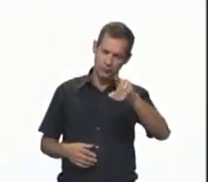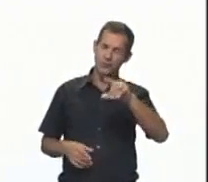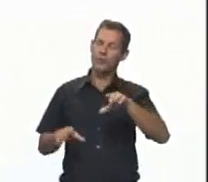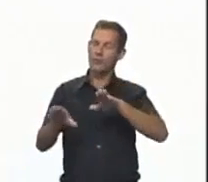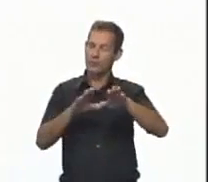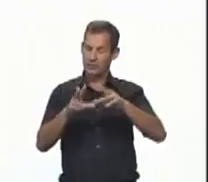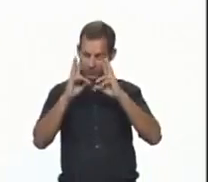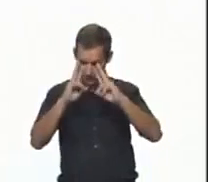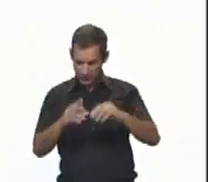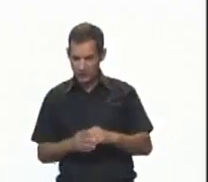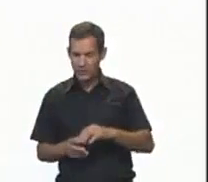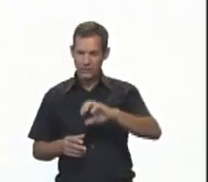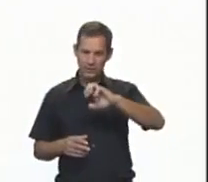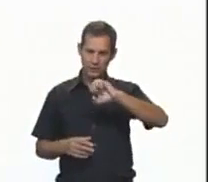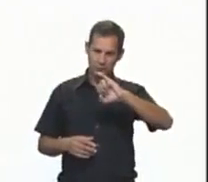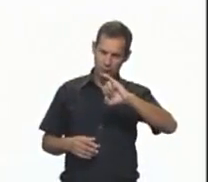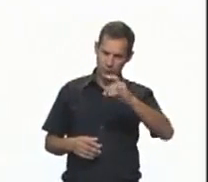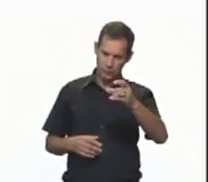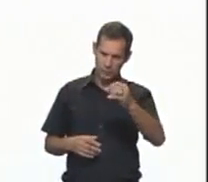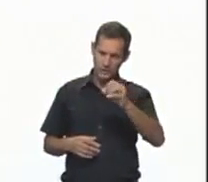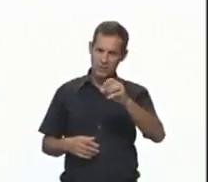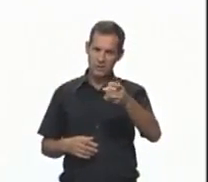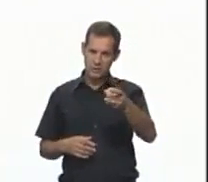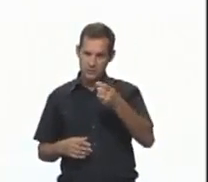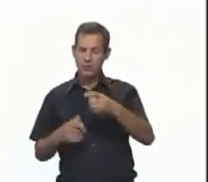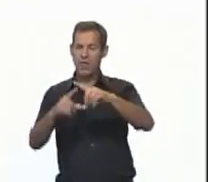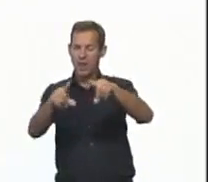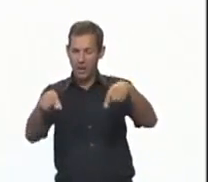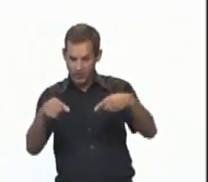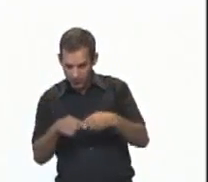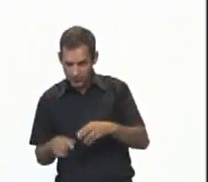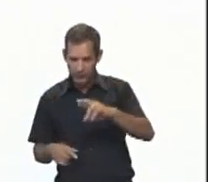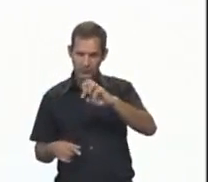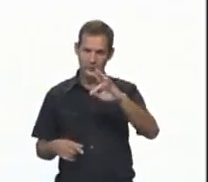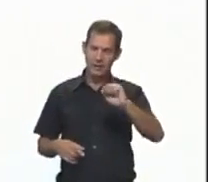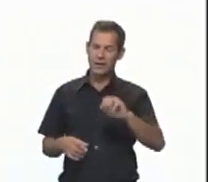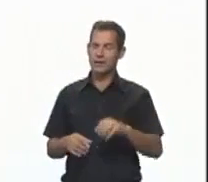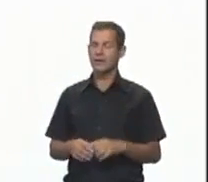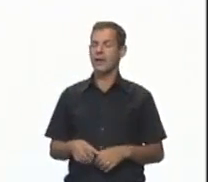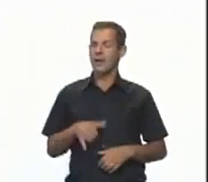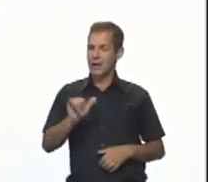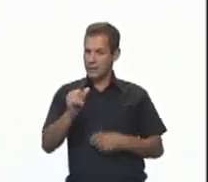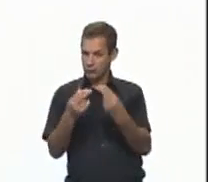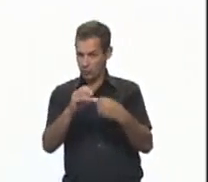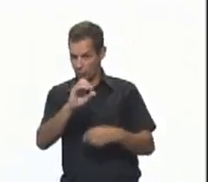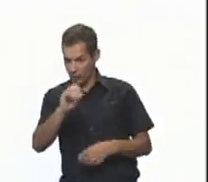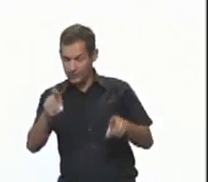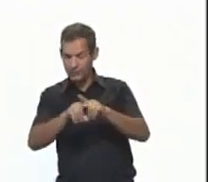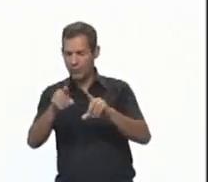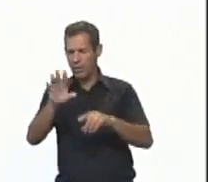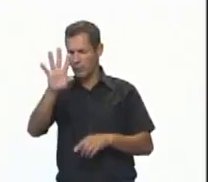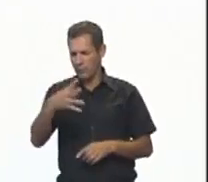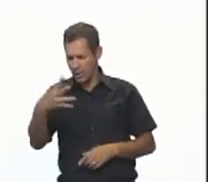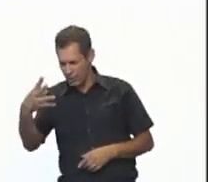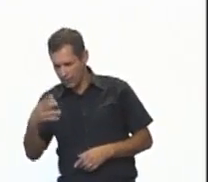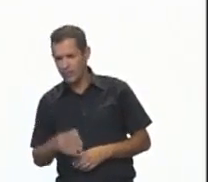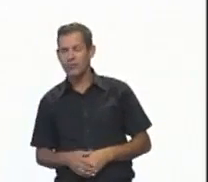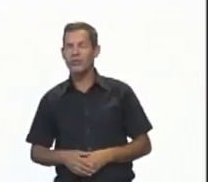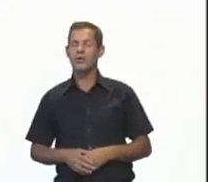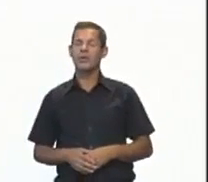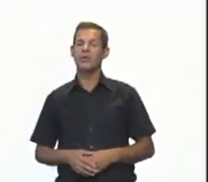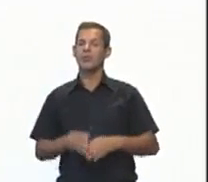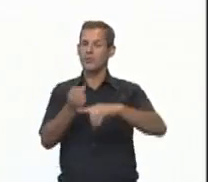rotação, observe, em torno do eixo x da região entre a reta y igual a zero e o gráfico de uma função f para o